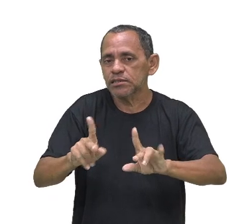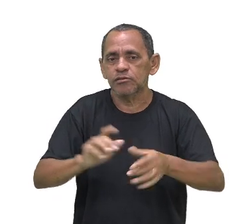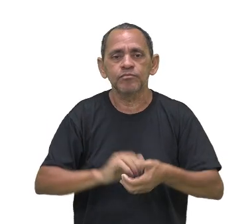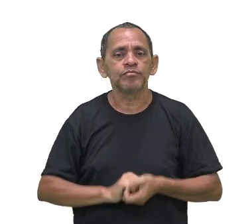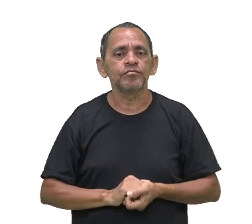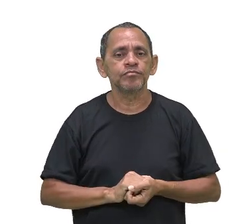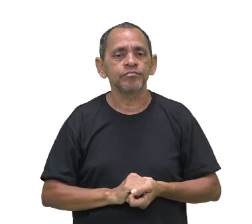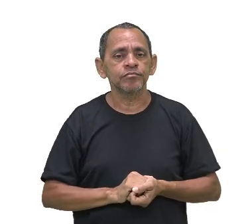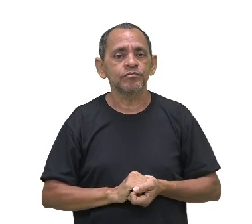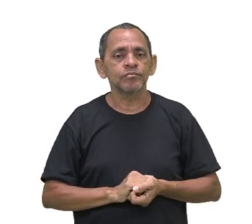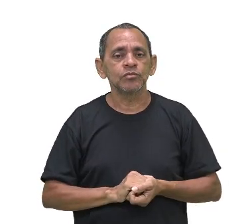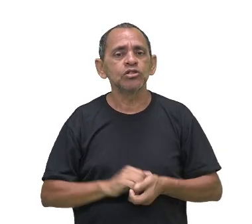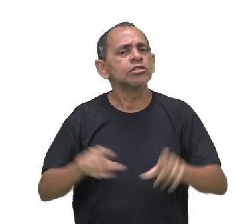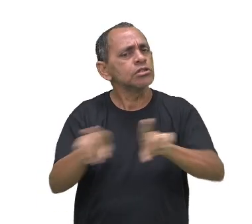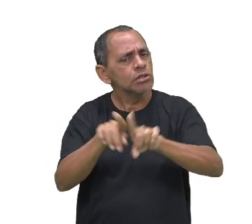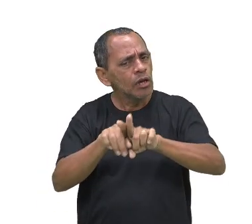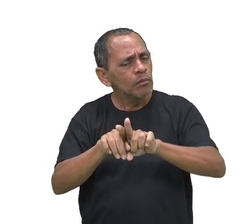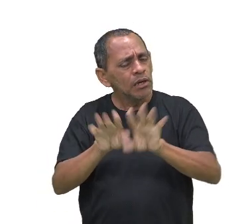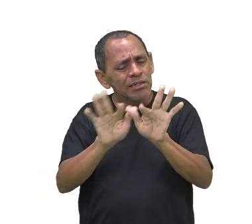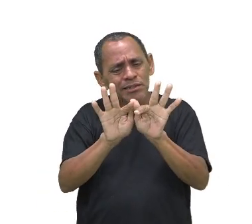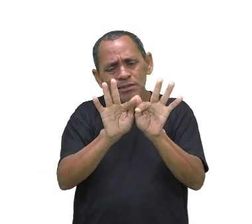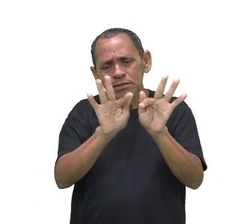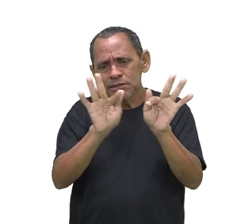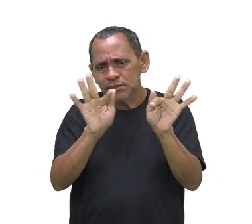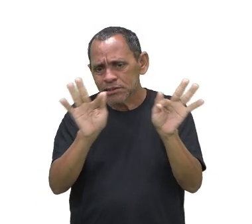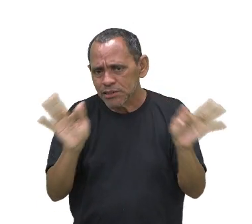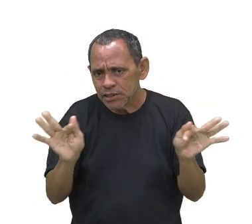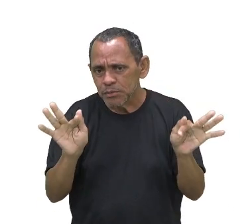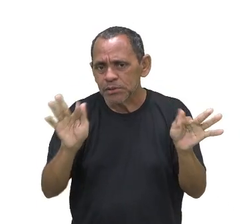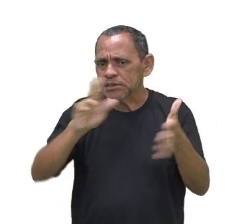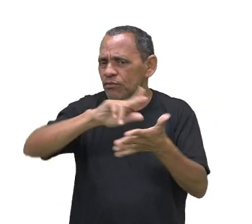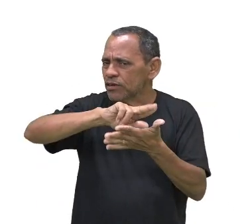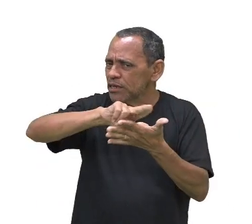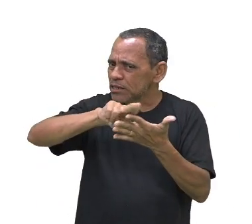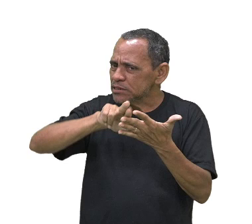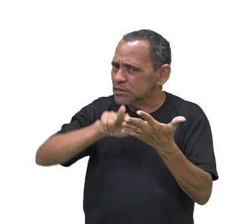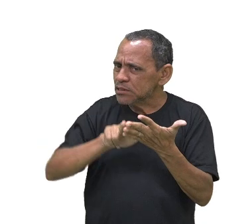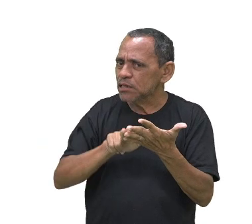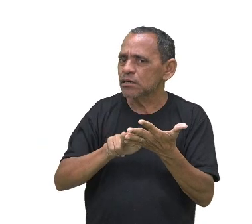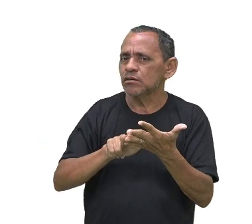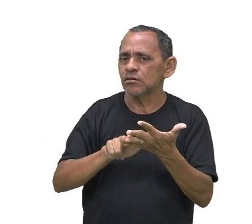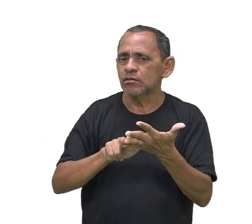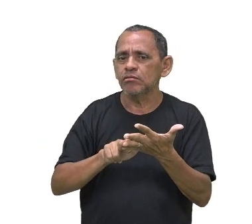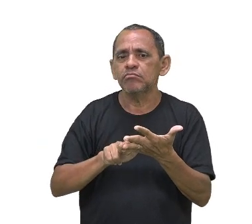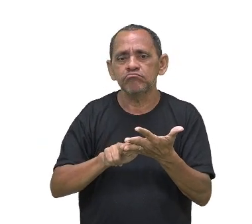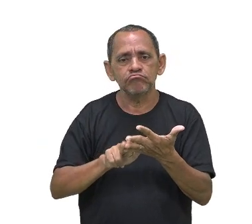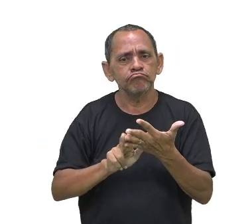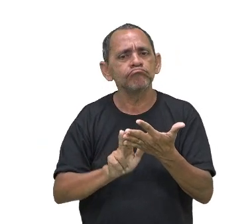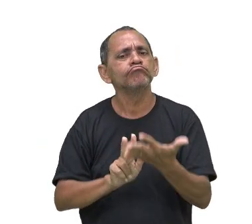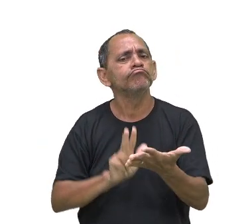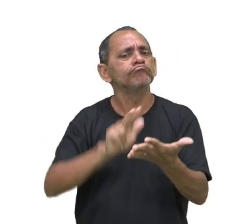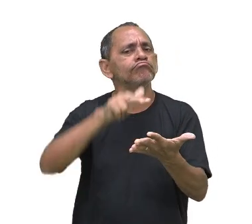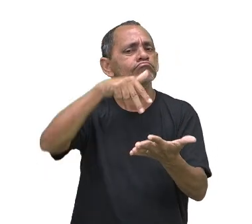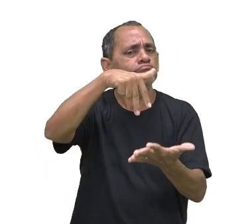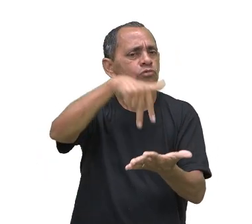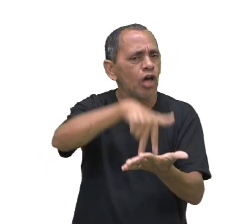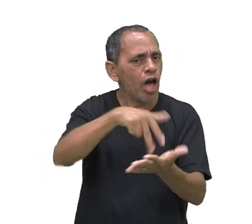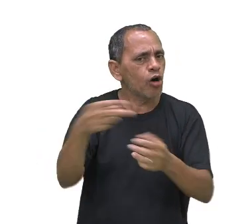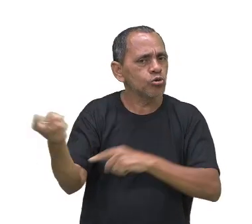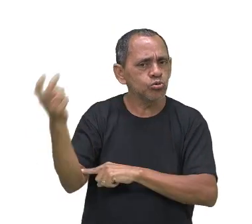forma bastante simples, a diversidade delimita e exalta uma dada